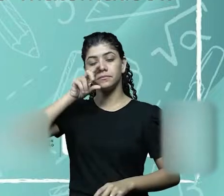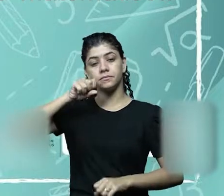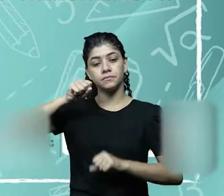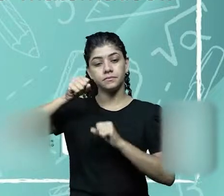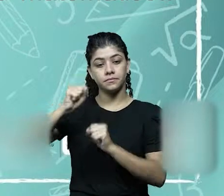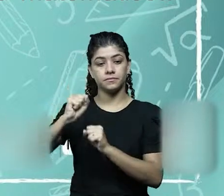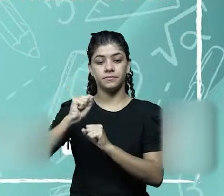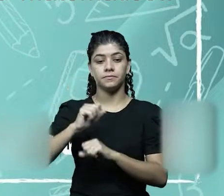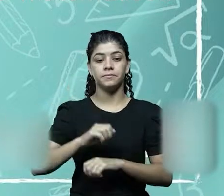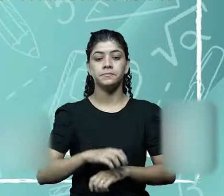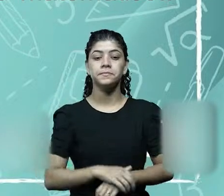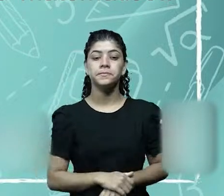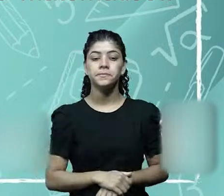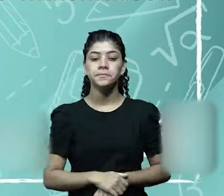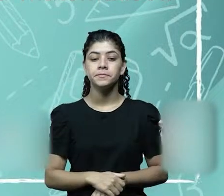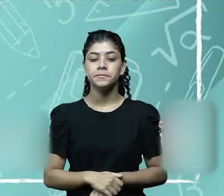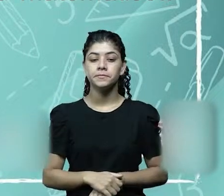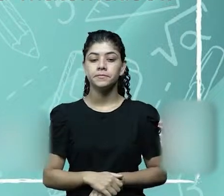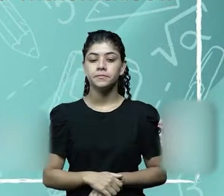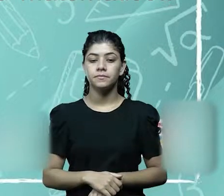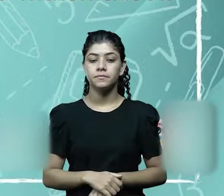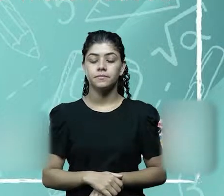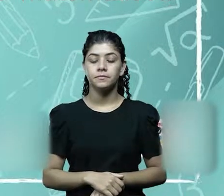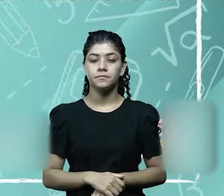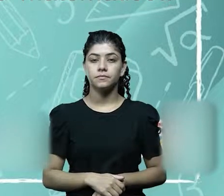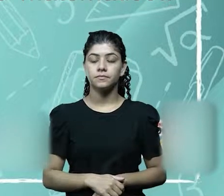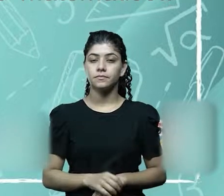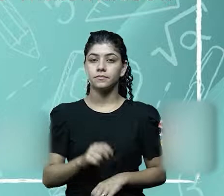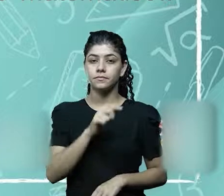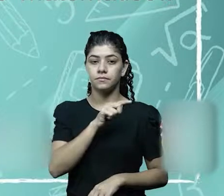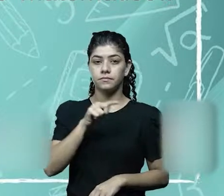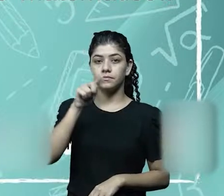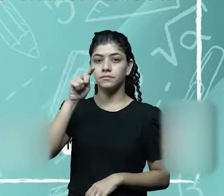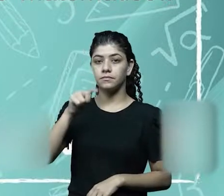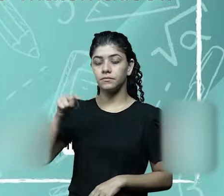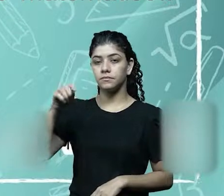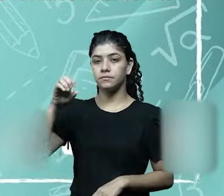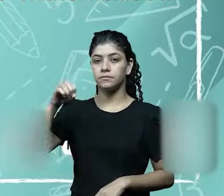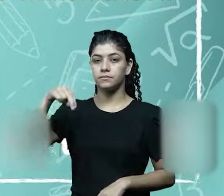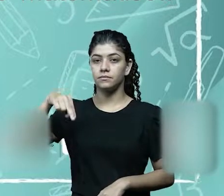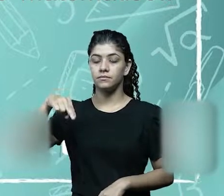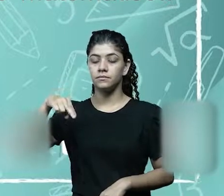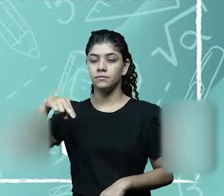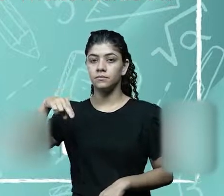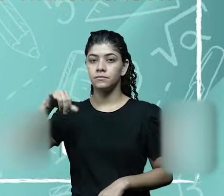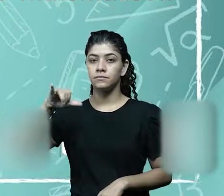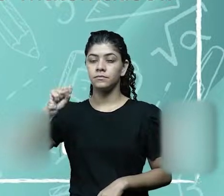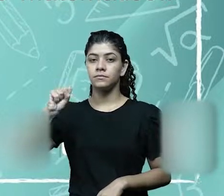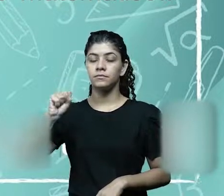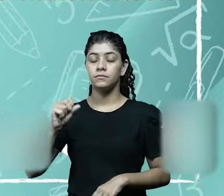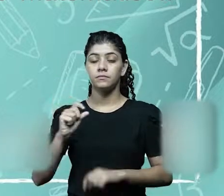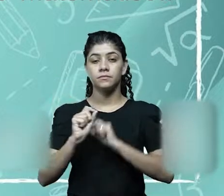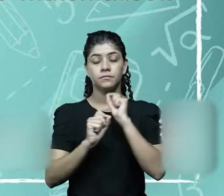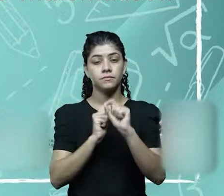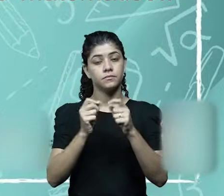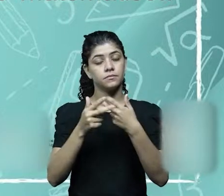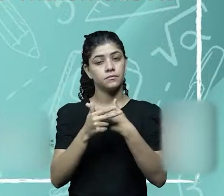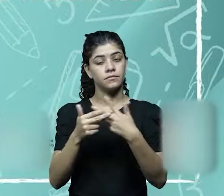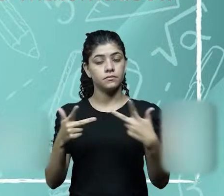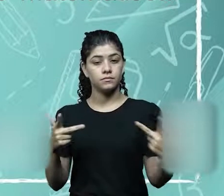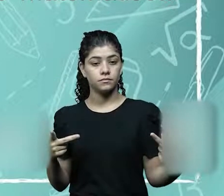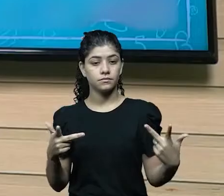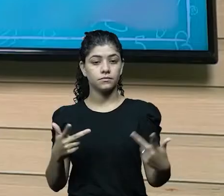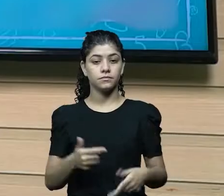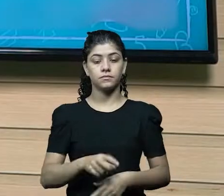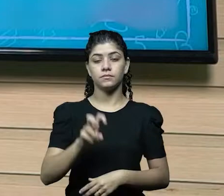dado em ohms. Este símbolozinho grego aqui representa ohms. Então, o resultado dessa multiplicação é